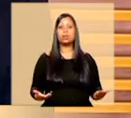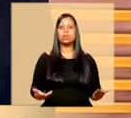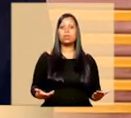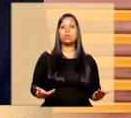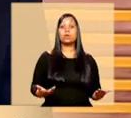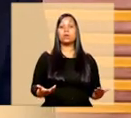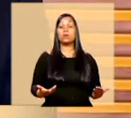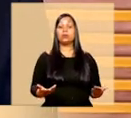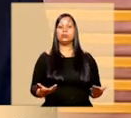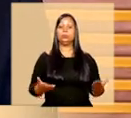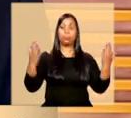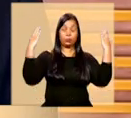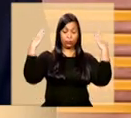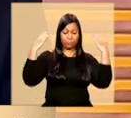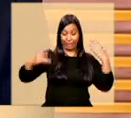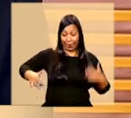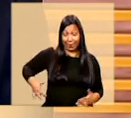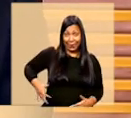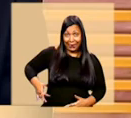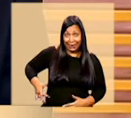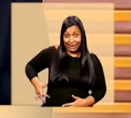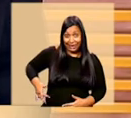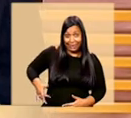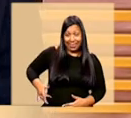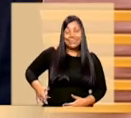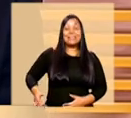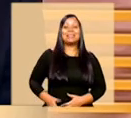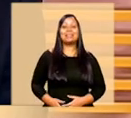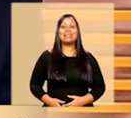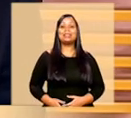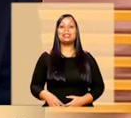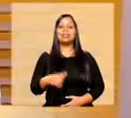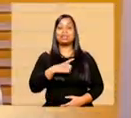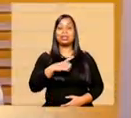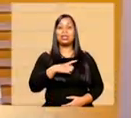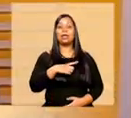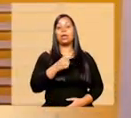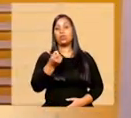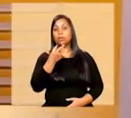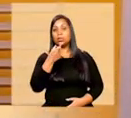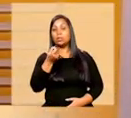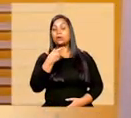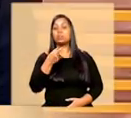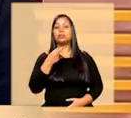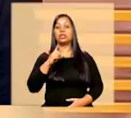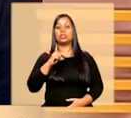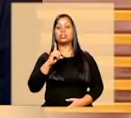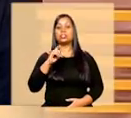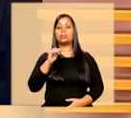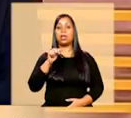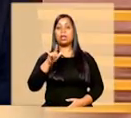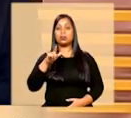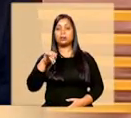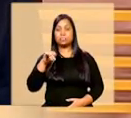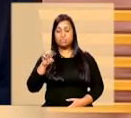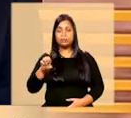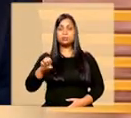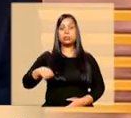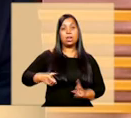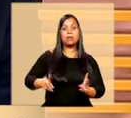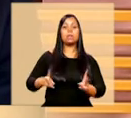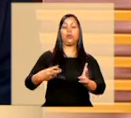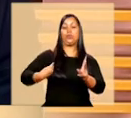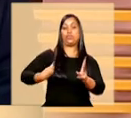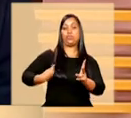né? Então, o de rim vai ser, como existe um tratamento alternativo, que seria a diálise, então o paciente consegue